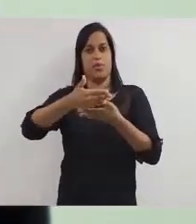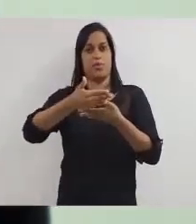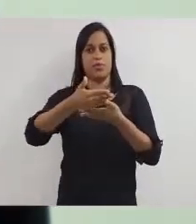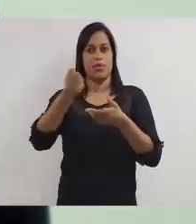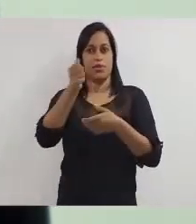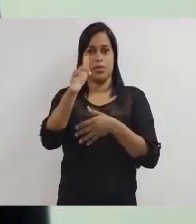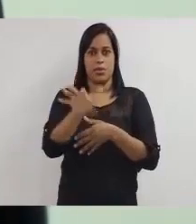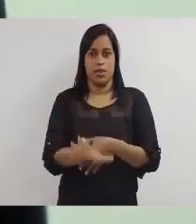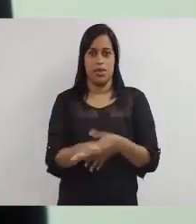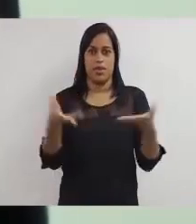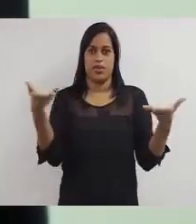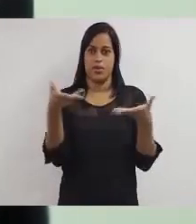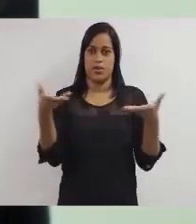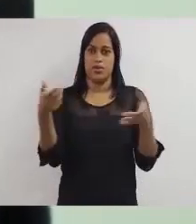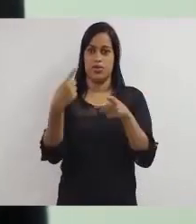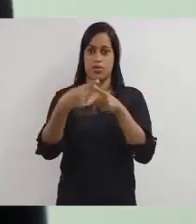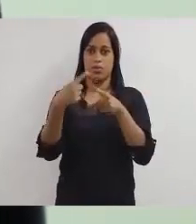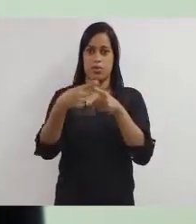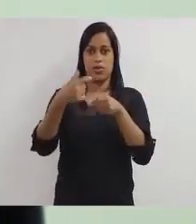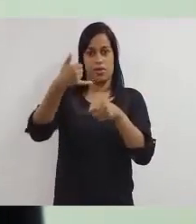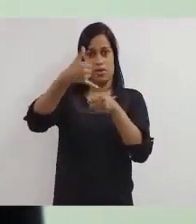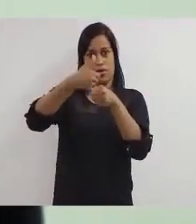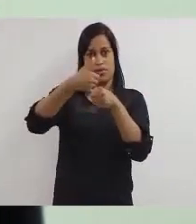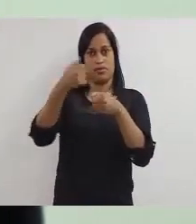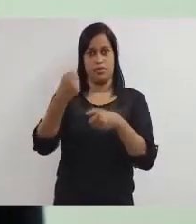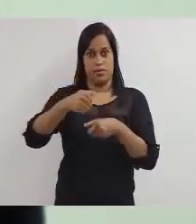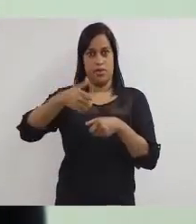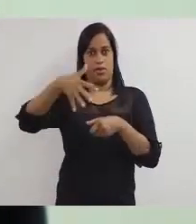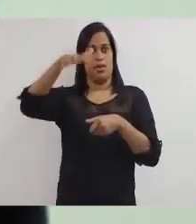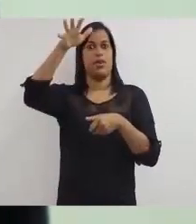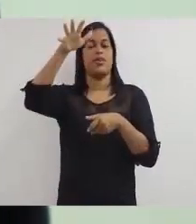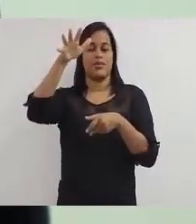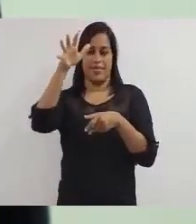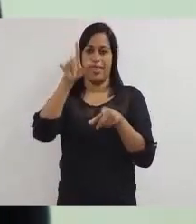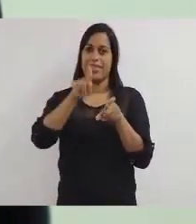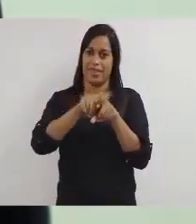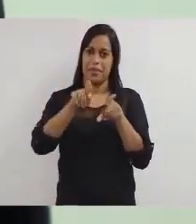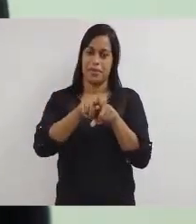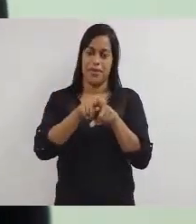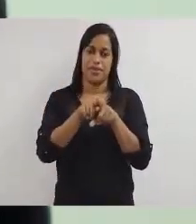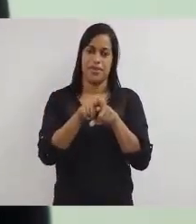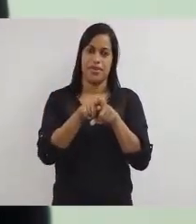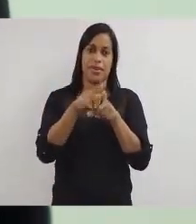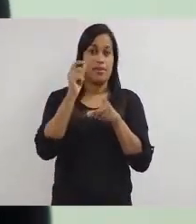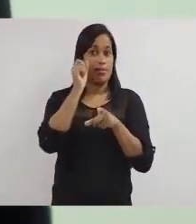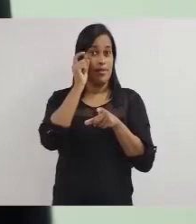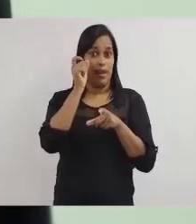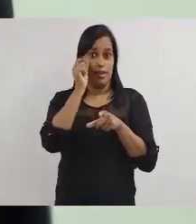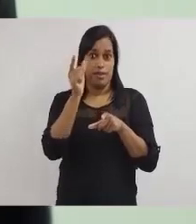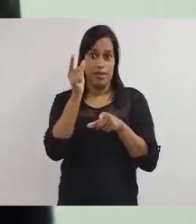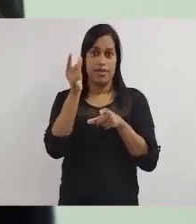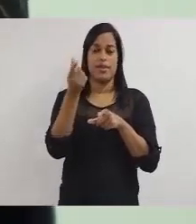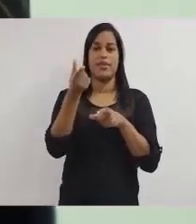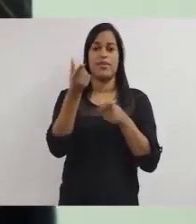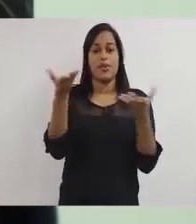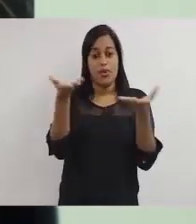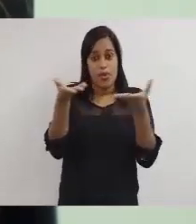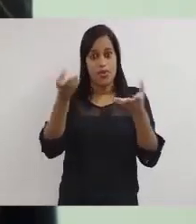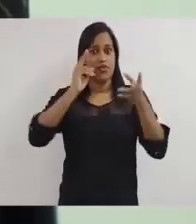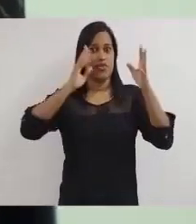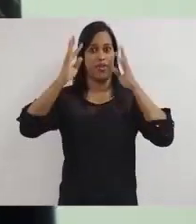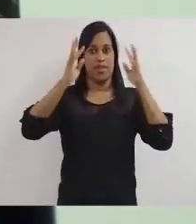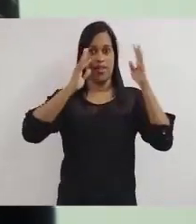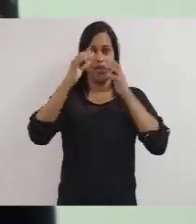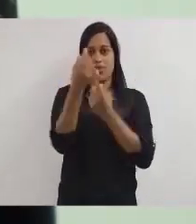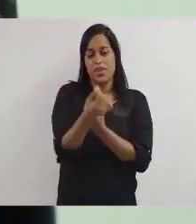ficaram mais baratos? Por que a gasolina está ficando mais cara? Então, a ideia da teoria dos preços é